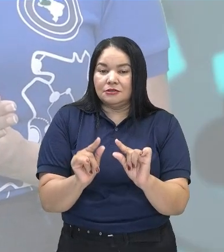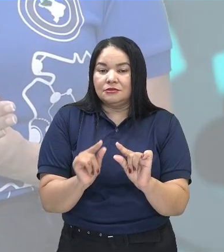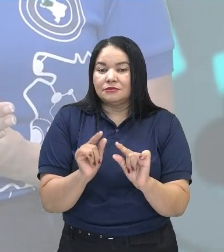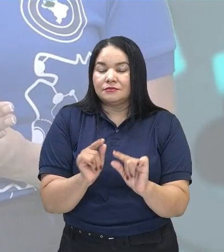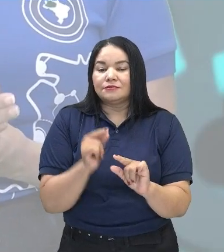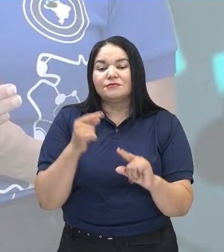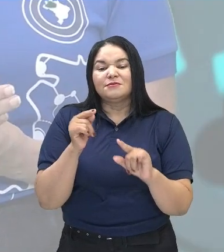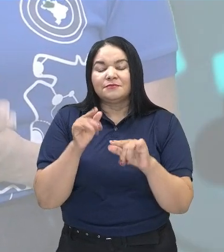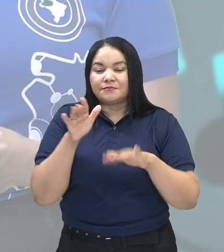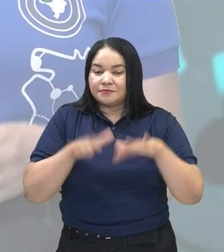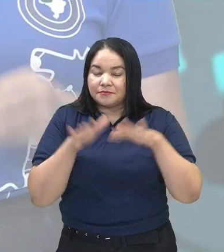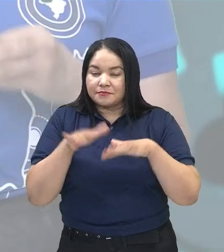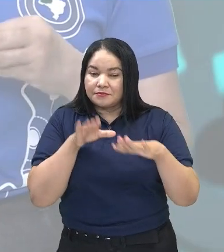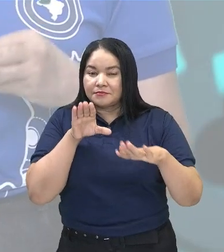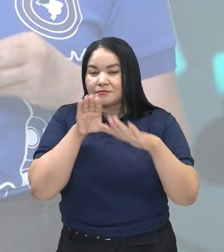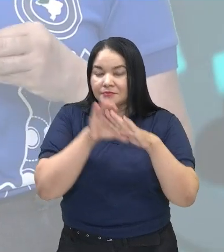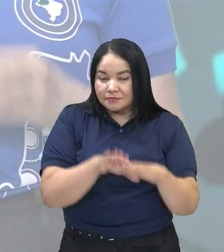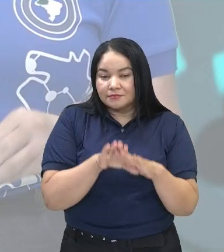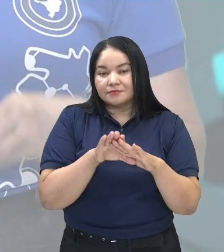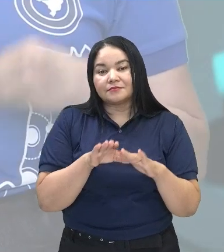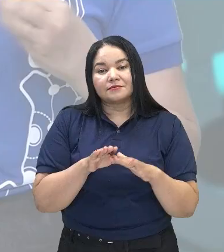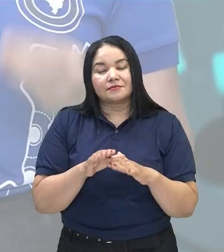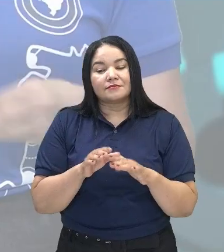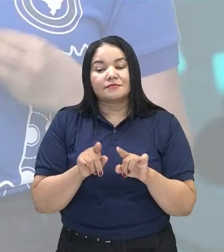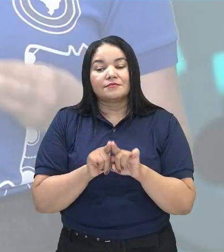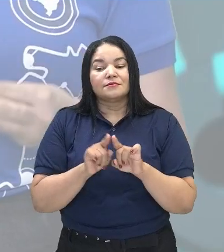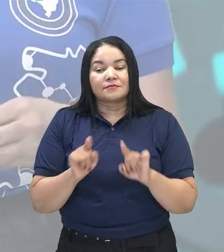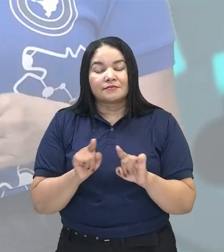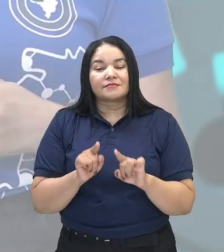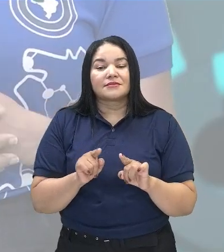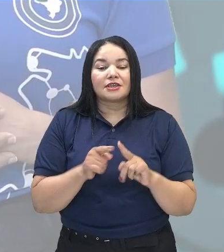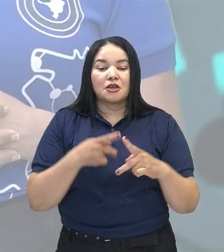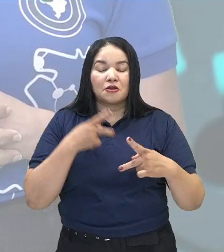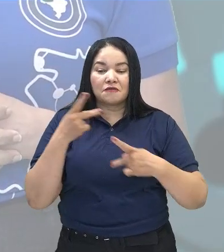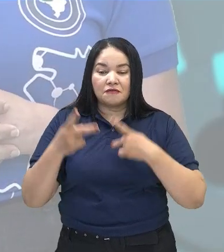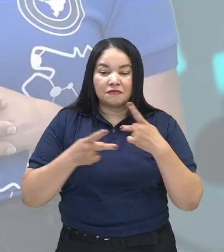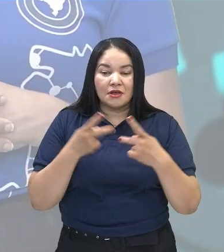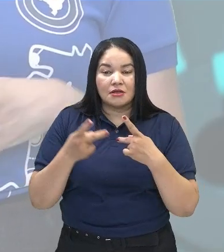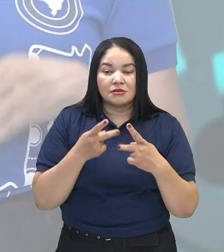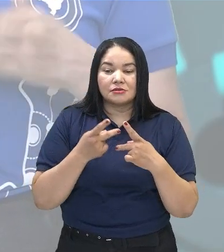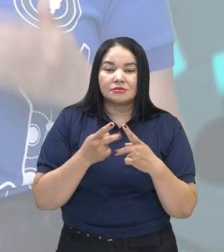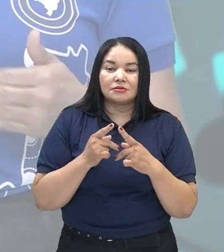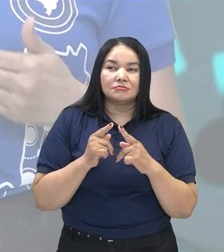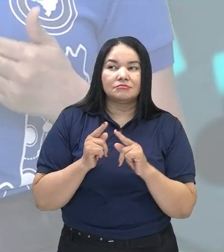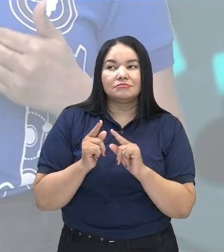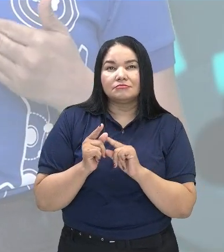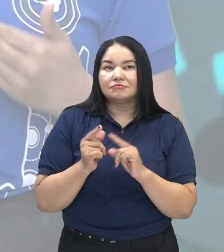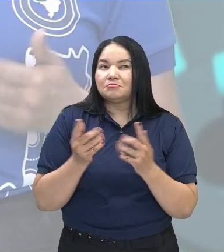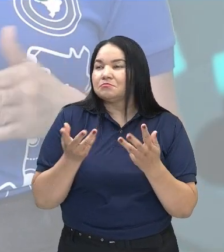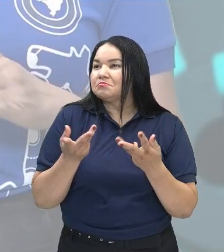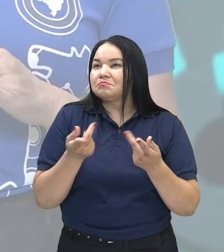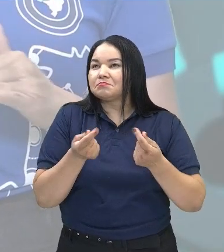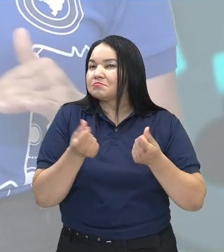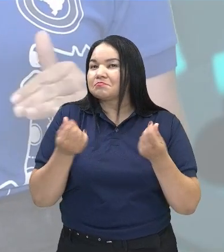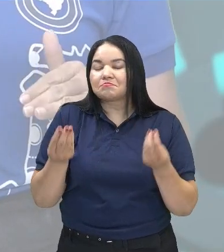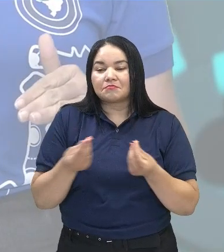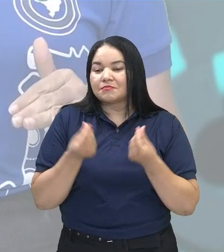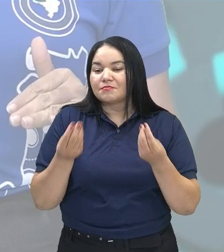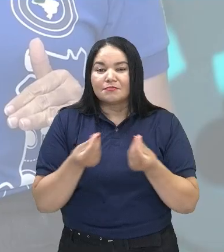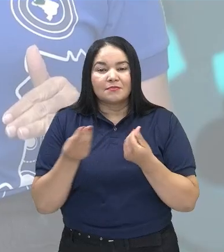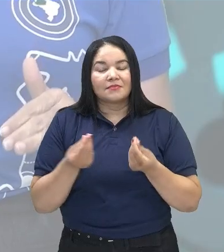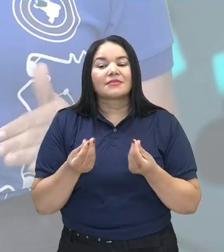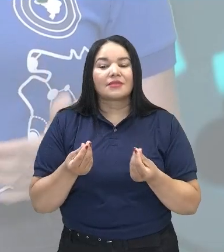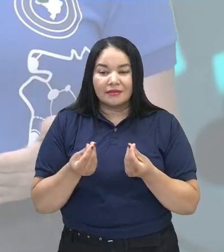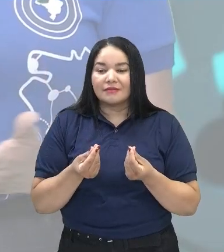para a pessoa, né? E vai falar umas palavras mais